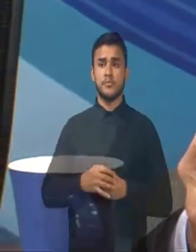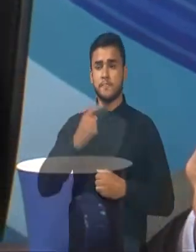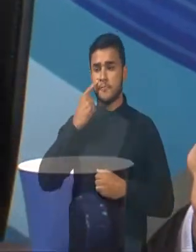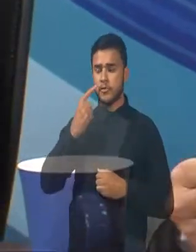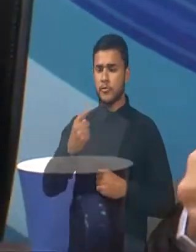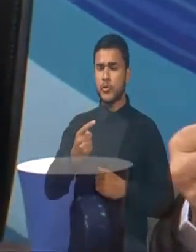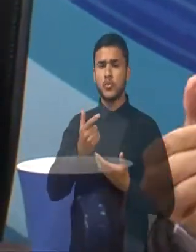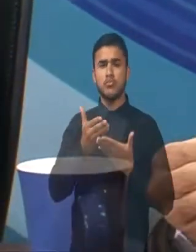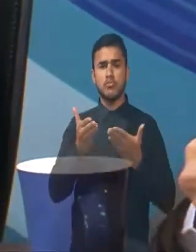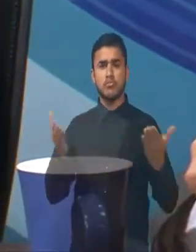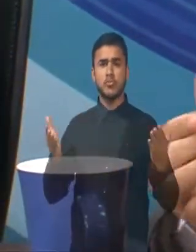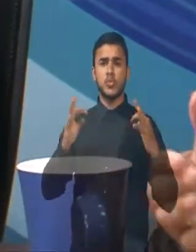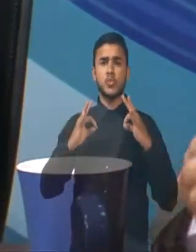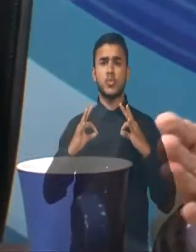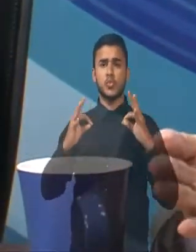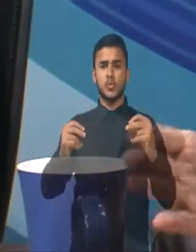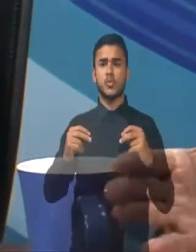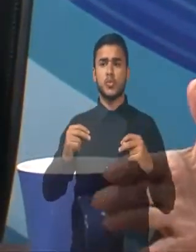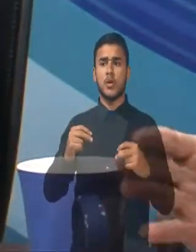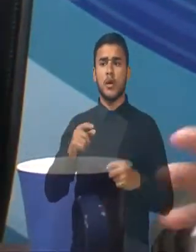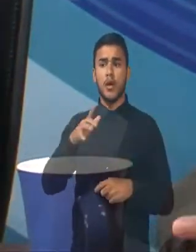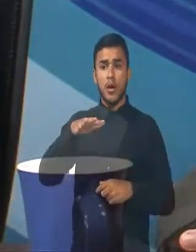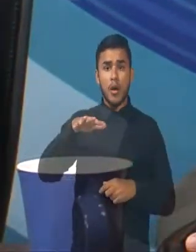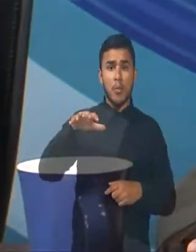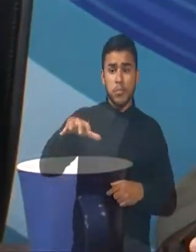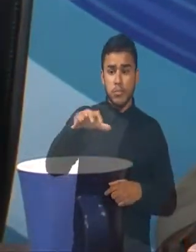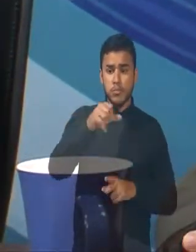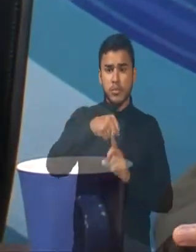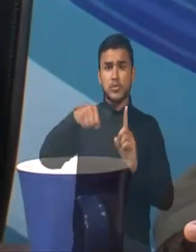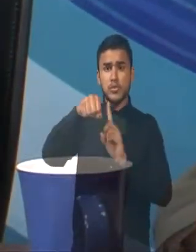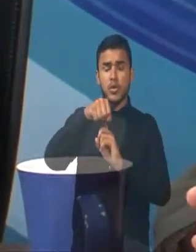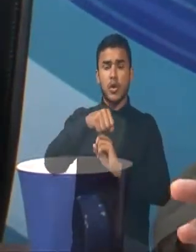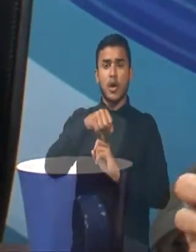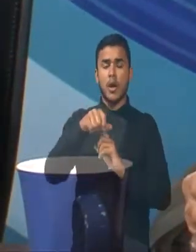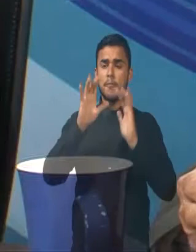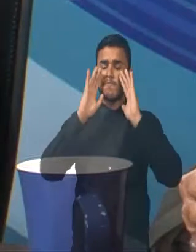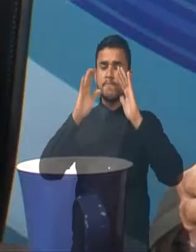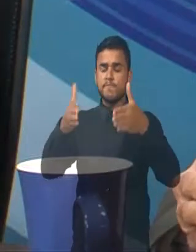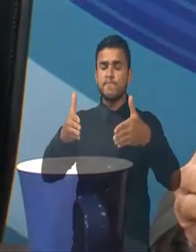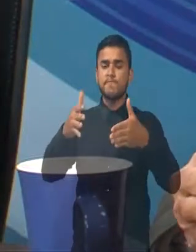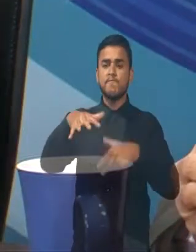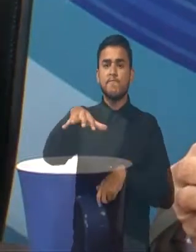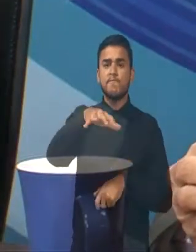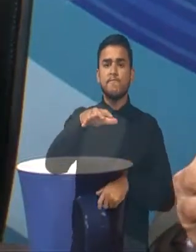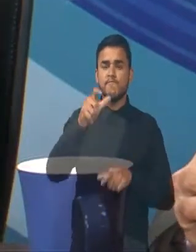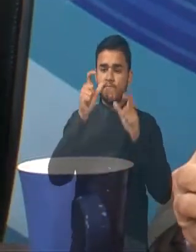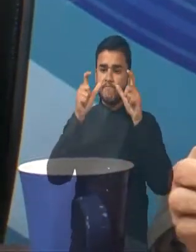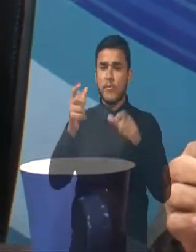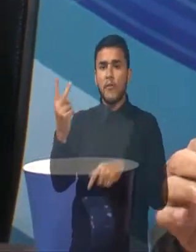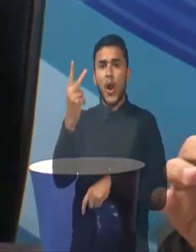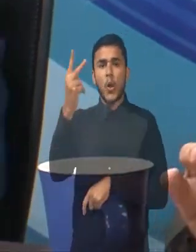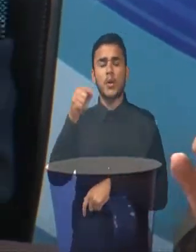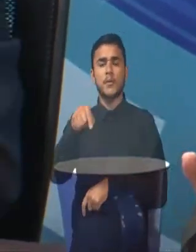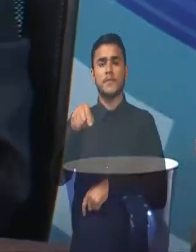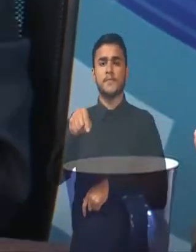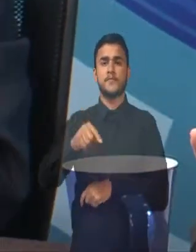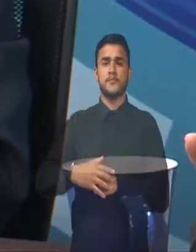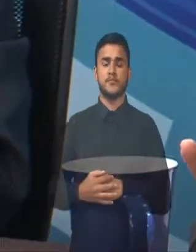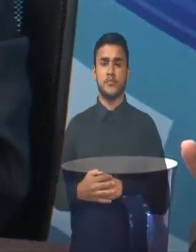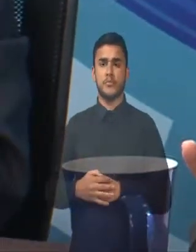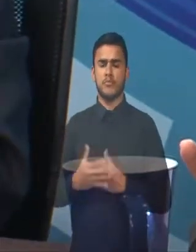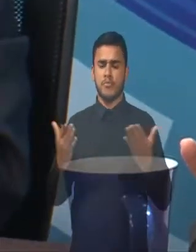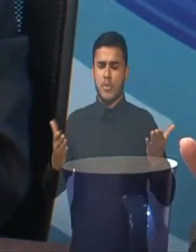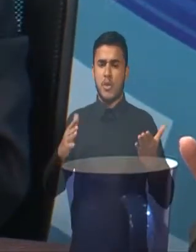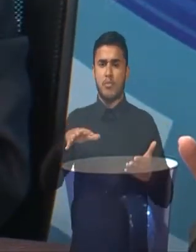valorativo, porque há sempre uma questão valorativa quando se fazem escolhas. Né? E parece-me que estamos procurando um mundo